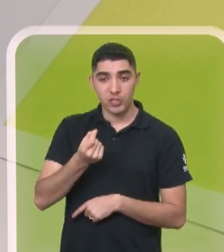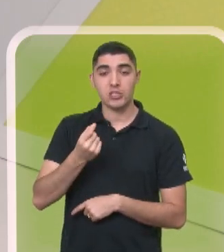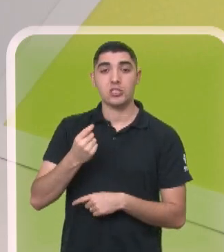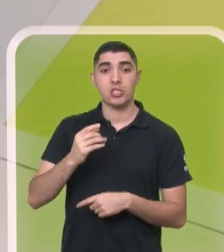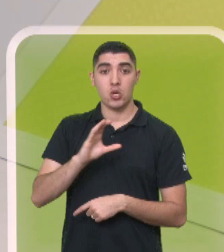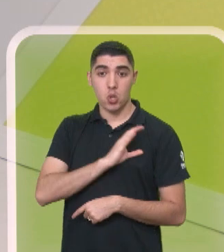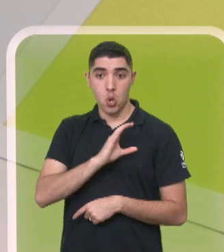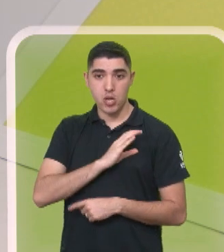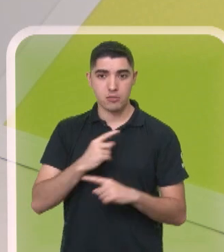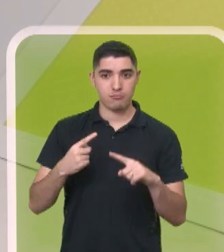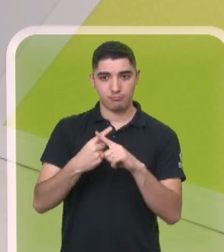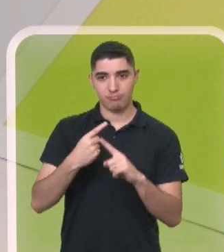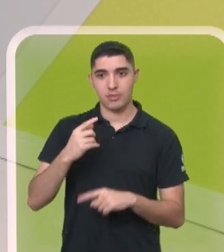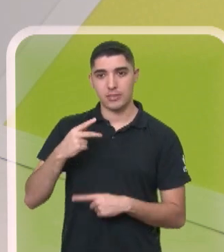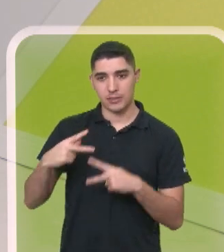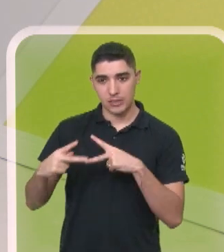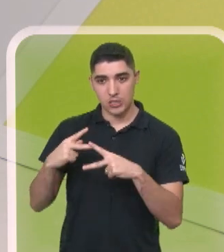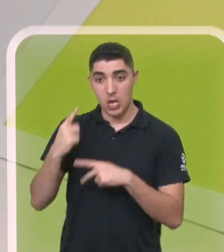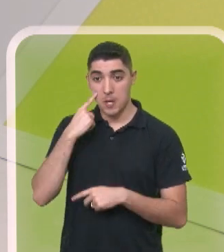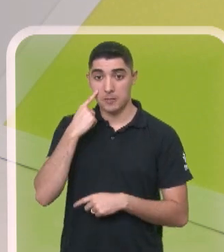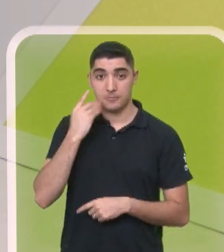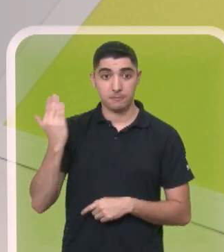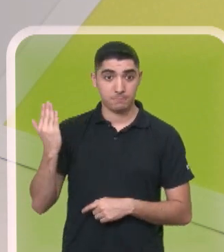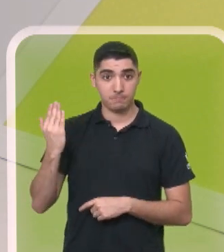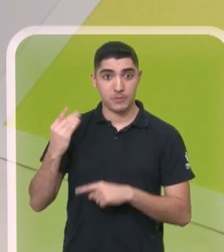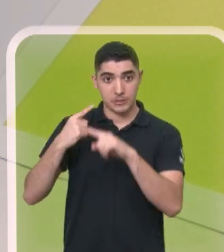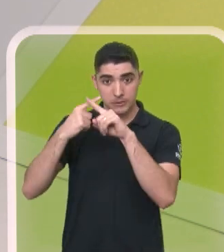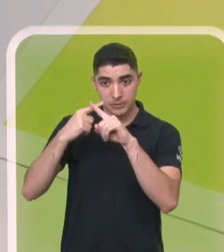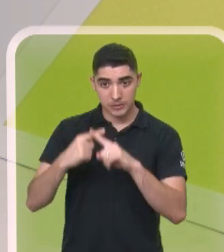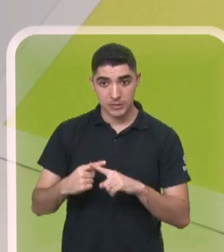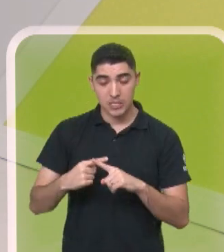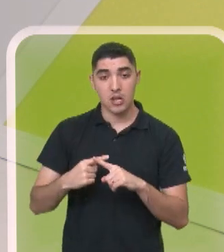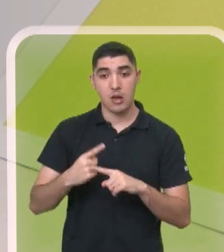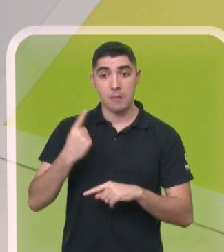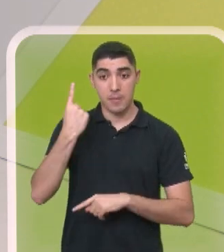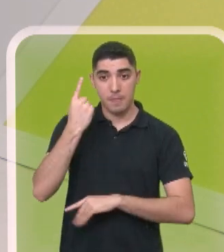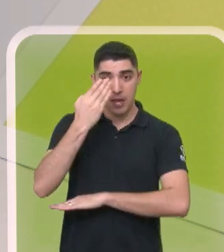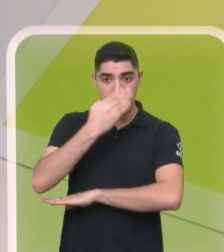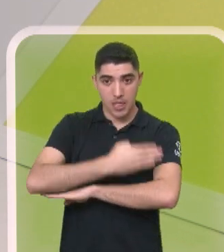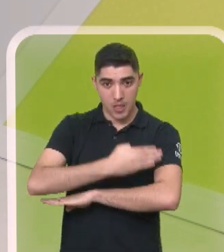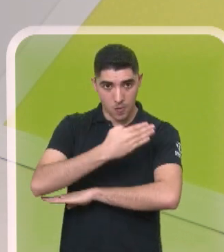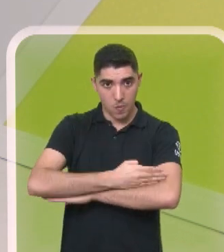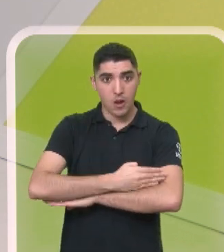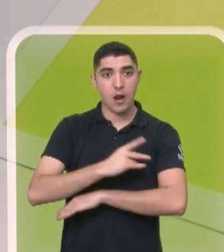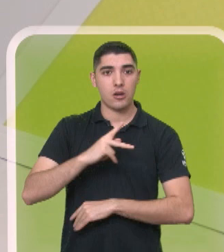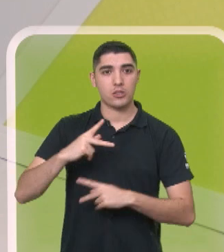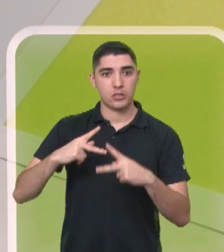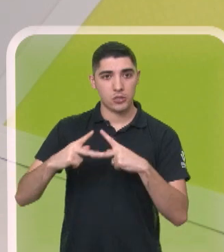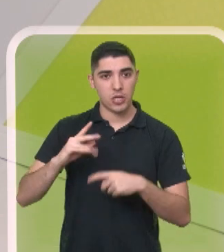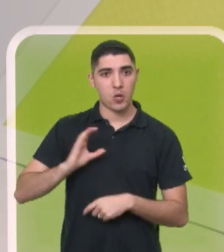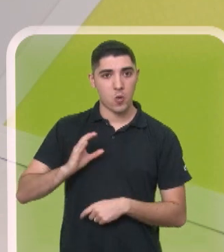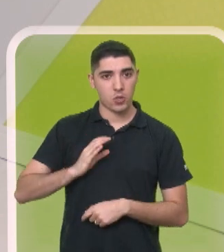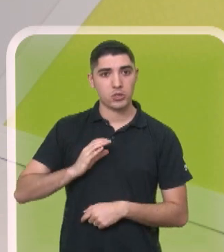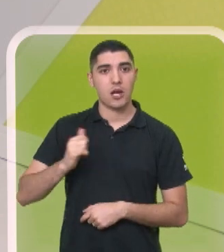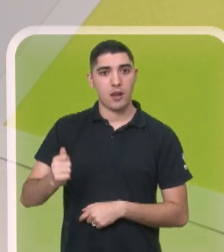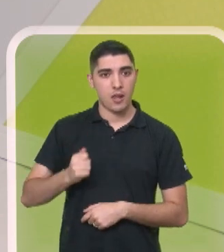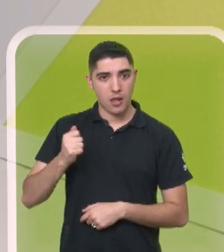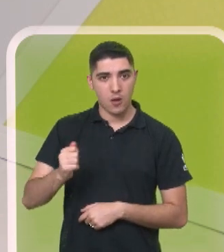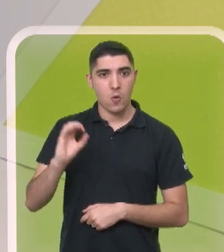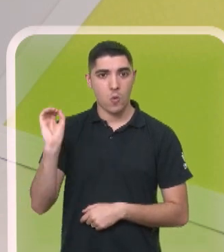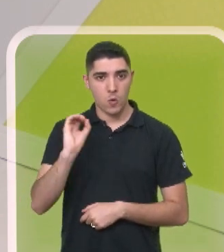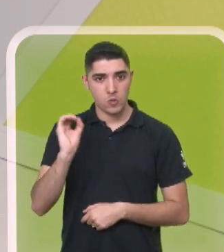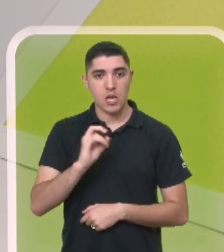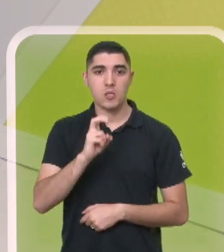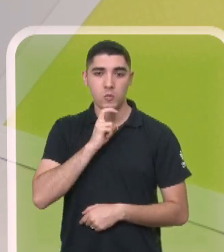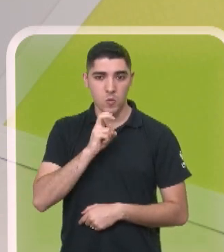José. Classificação do segundo grupo, o grupo onde está o São José, Rio Claro, São José, Corinthians, Araraquara, Osasco e Liga Sorocabana.